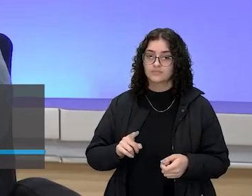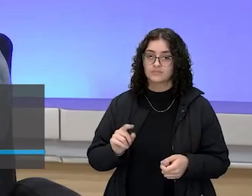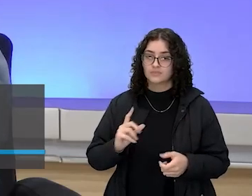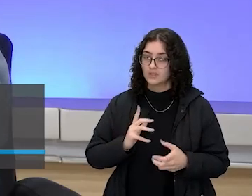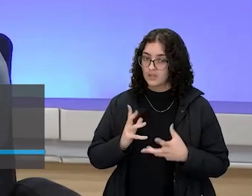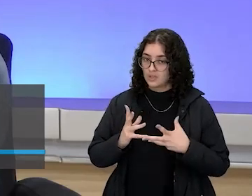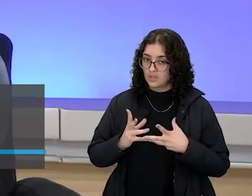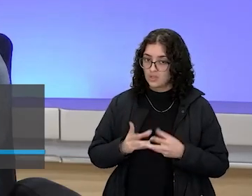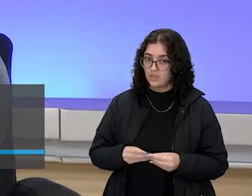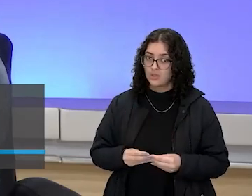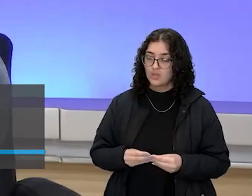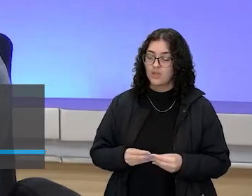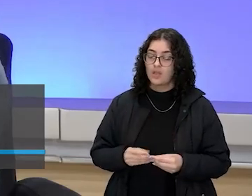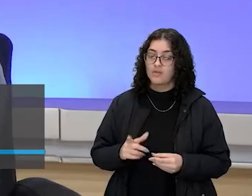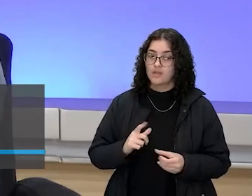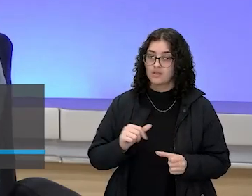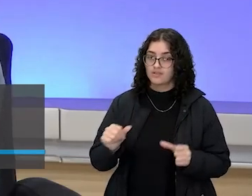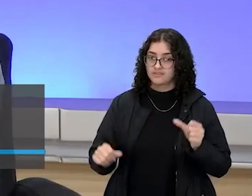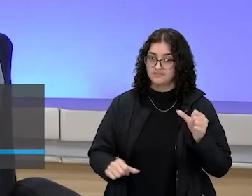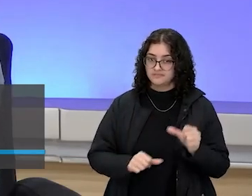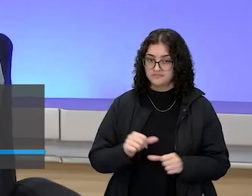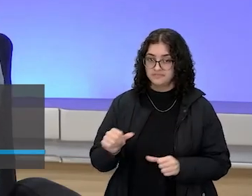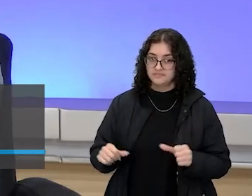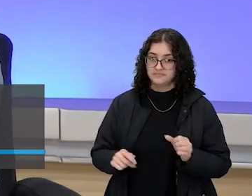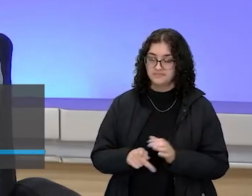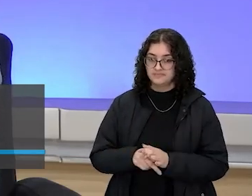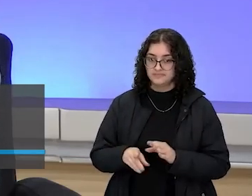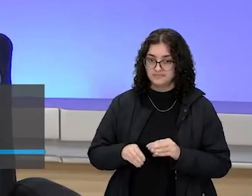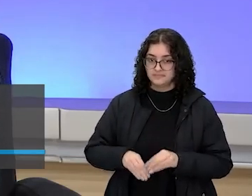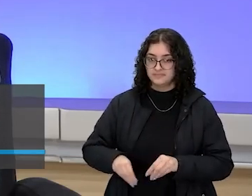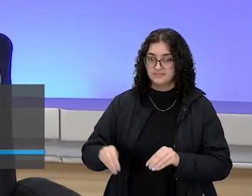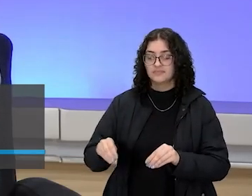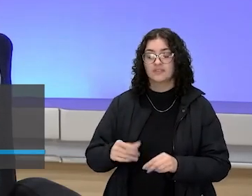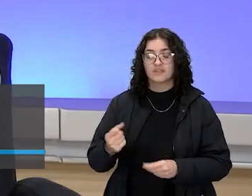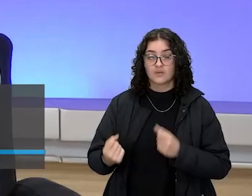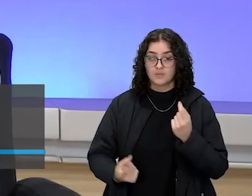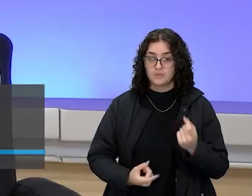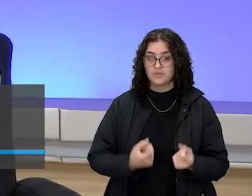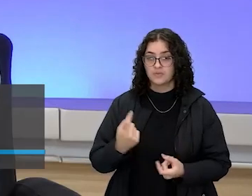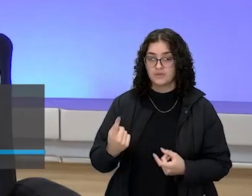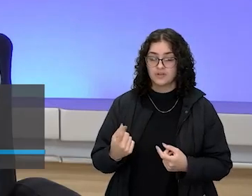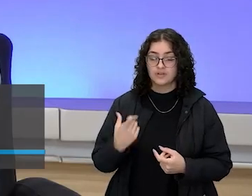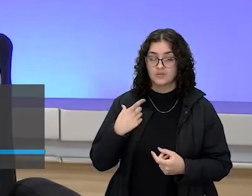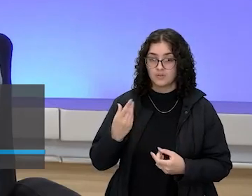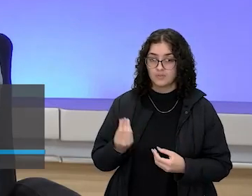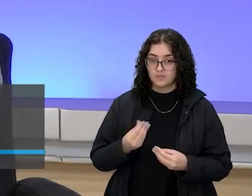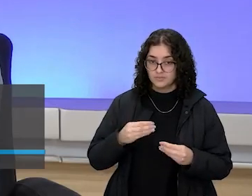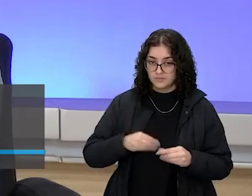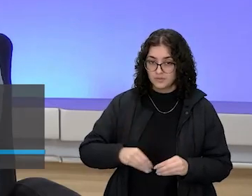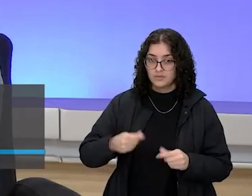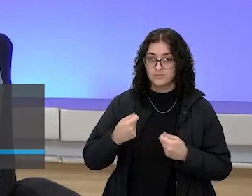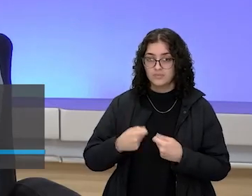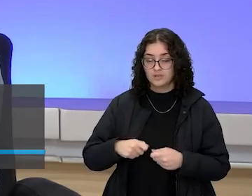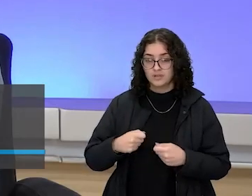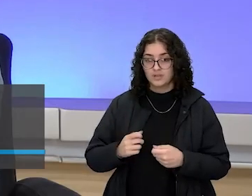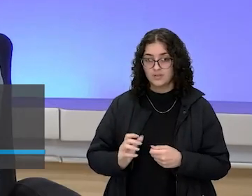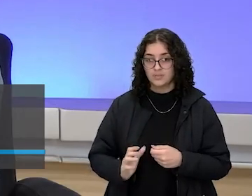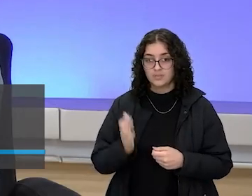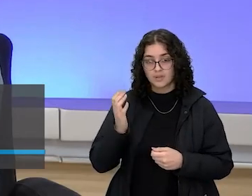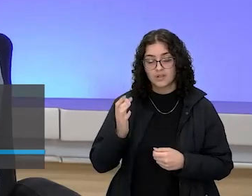são todas elas que vão ser modificadas por ações do solo. Algumas, inclusive, para cultivar, precisa de